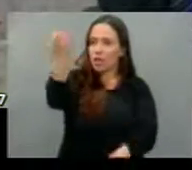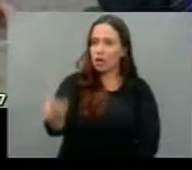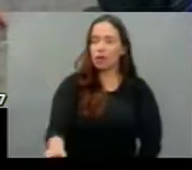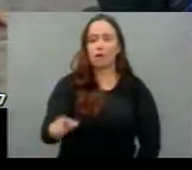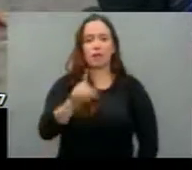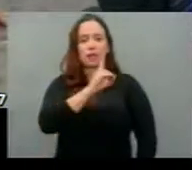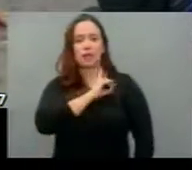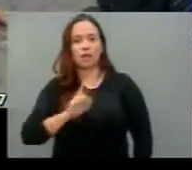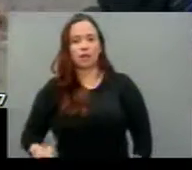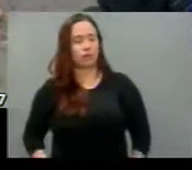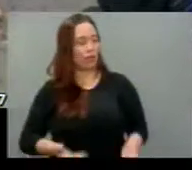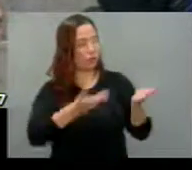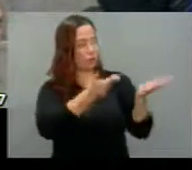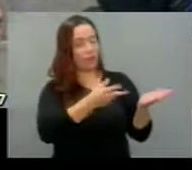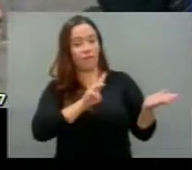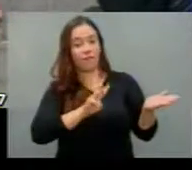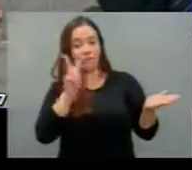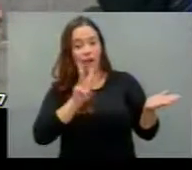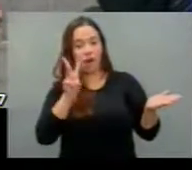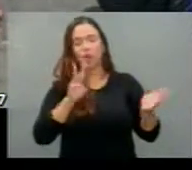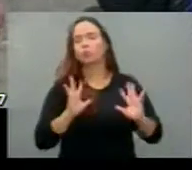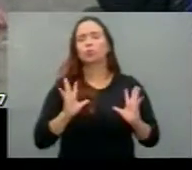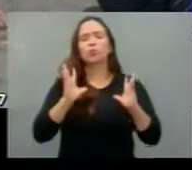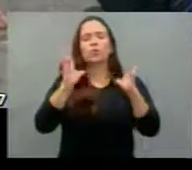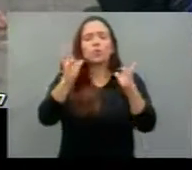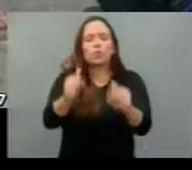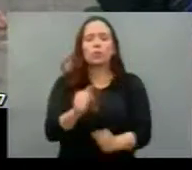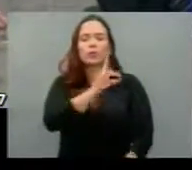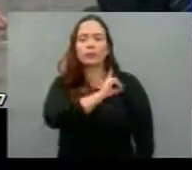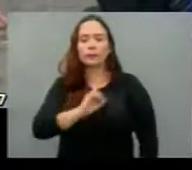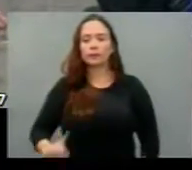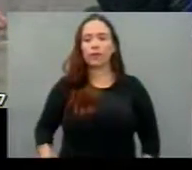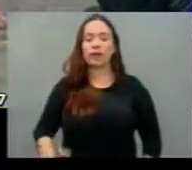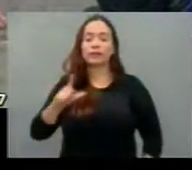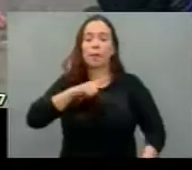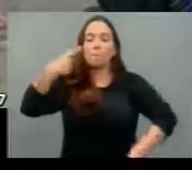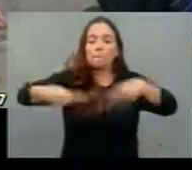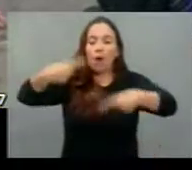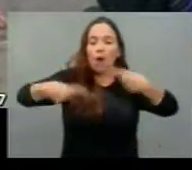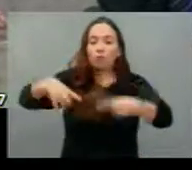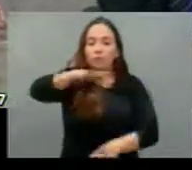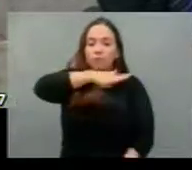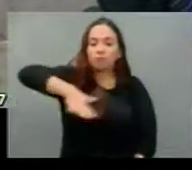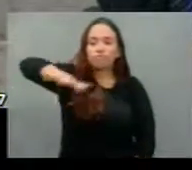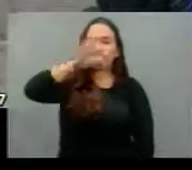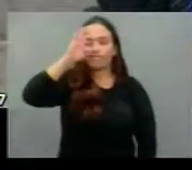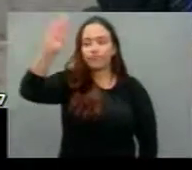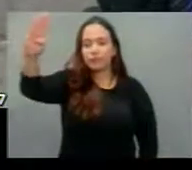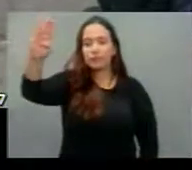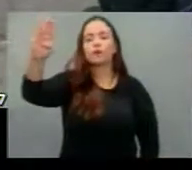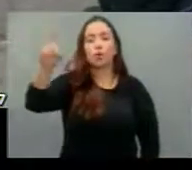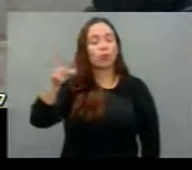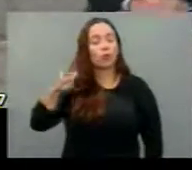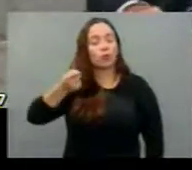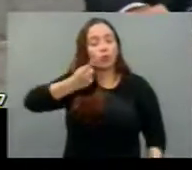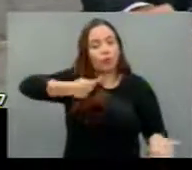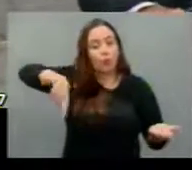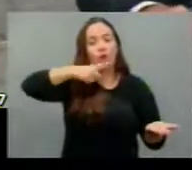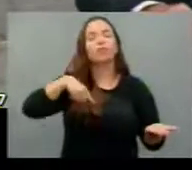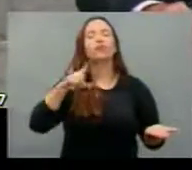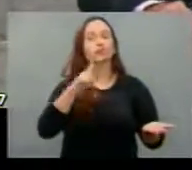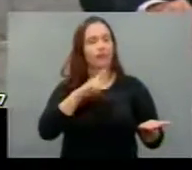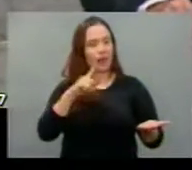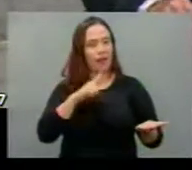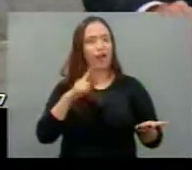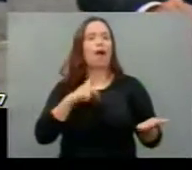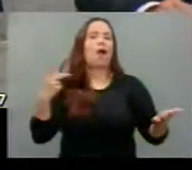deputado Valdo Cavalcante, sobre todos nós que fazemos a política do dia a dia do nosso país. Todos nós estamos